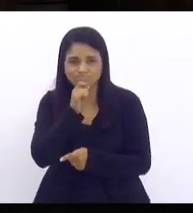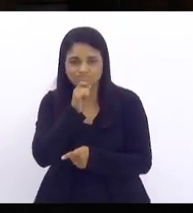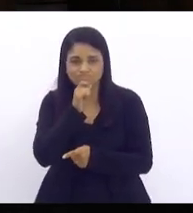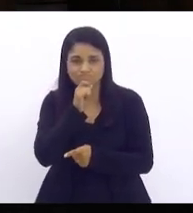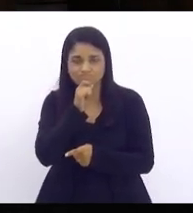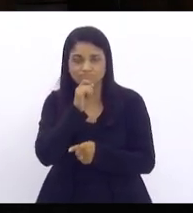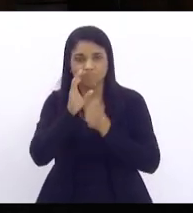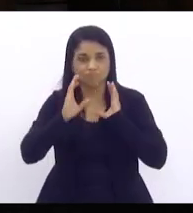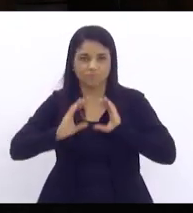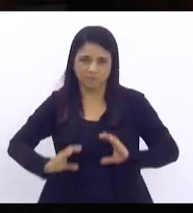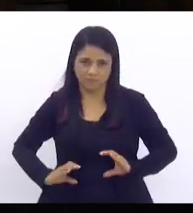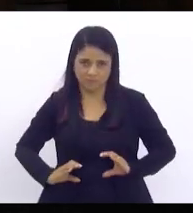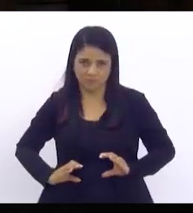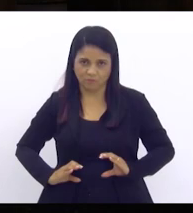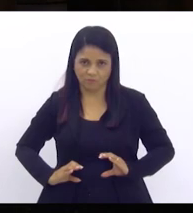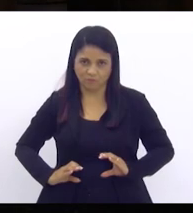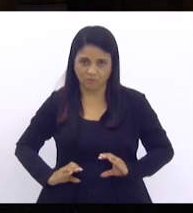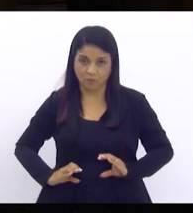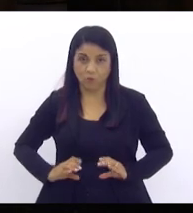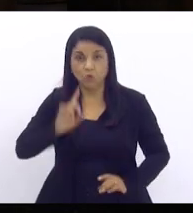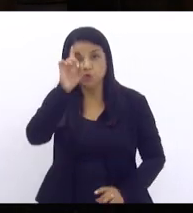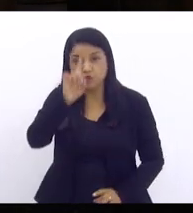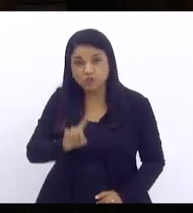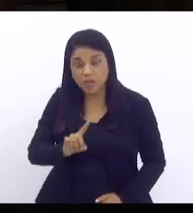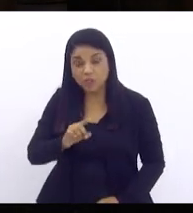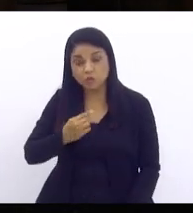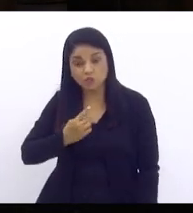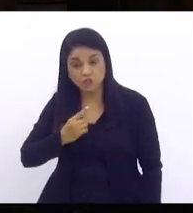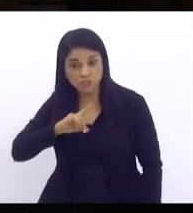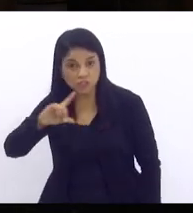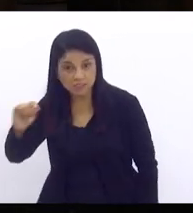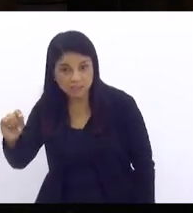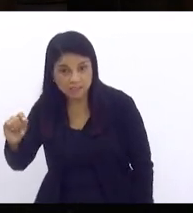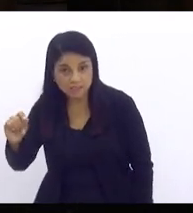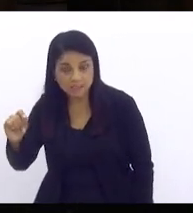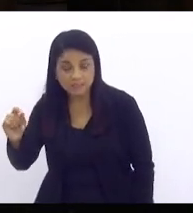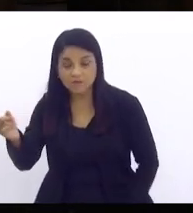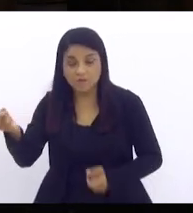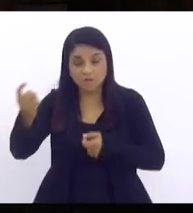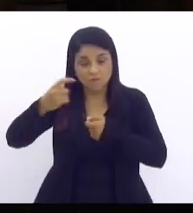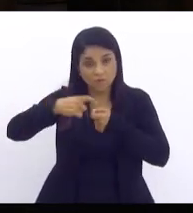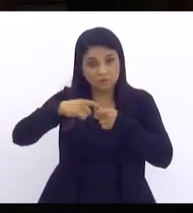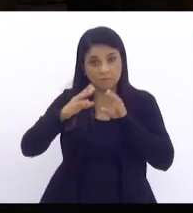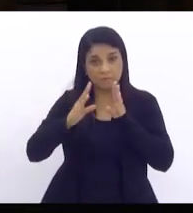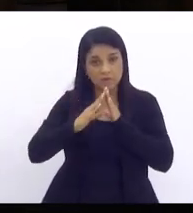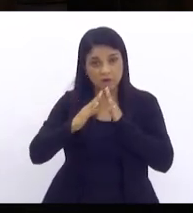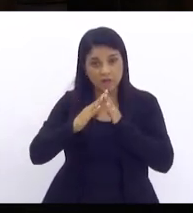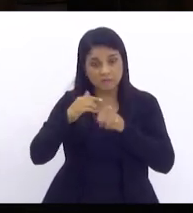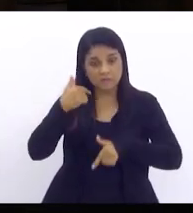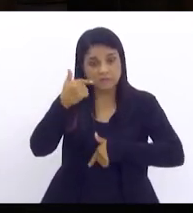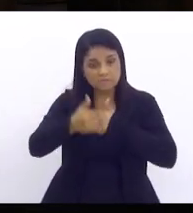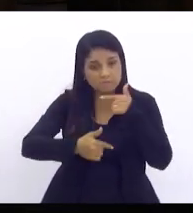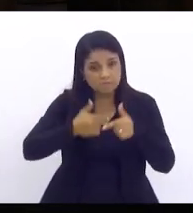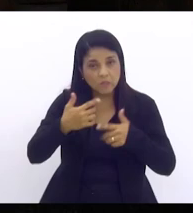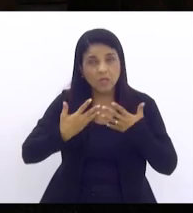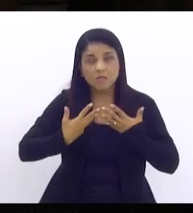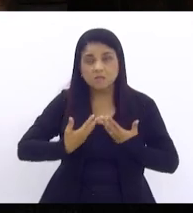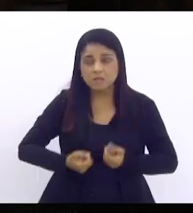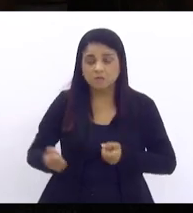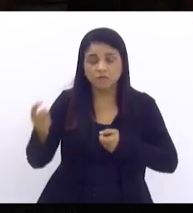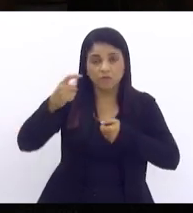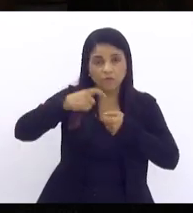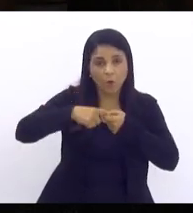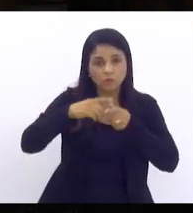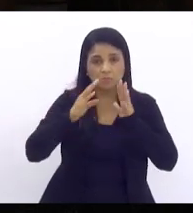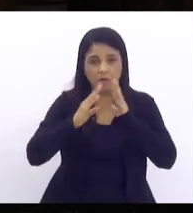cidadão, o direito de ir e vir do trabalhador que chega cansado e muitas das vezes tem que estar fazendo